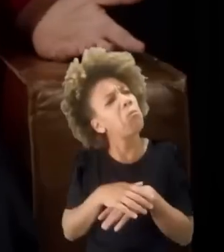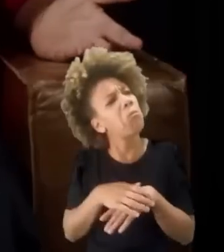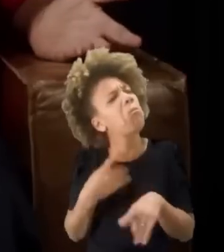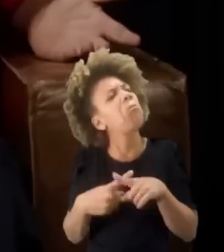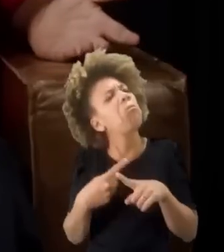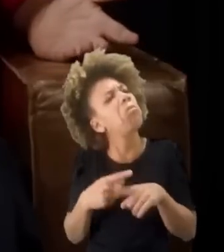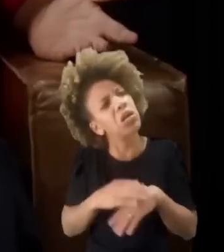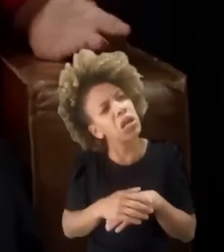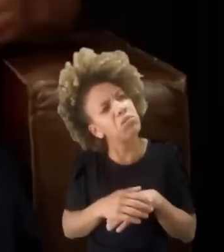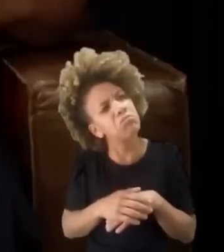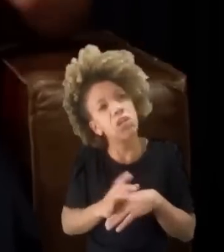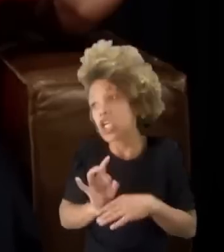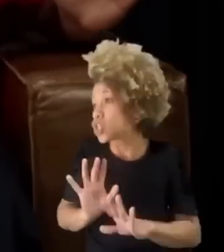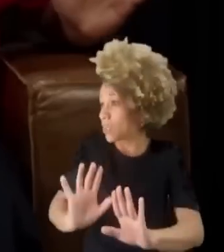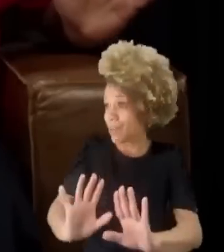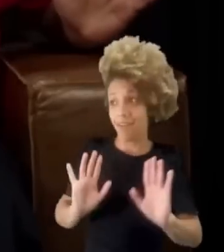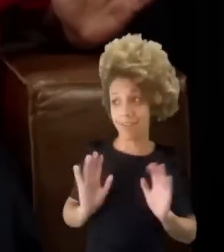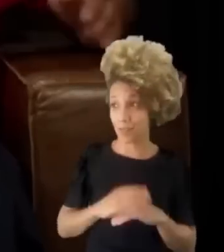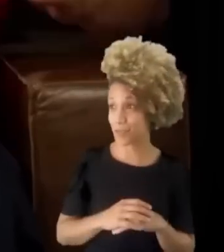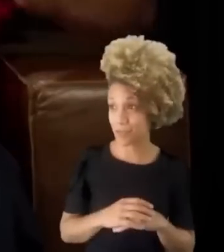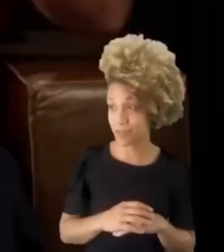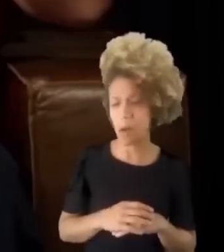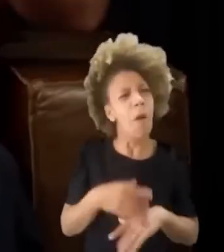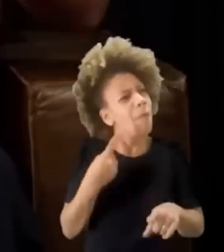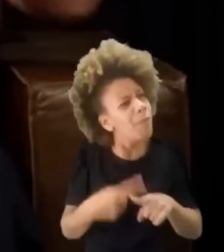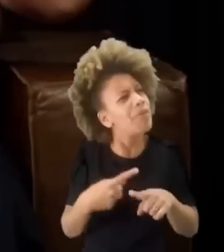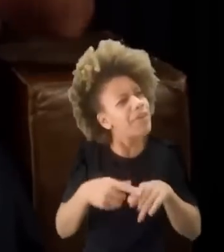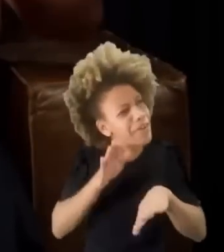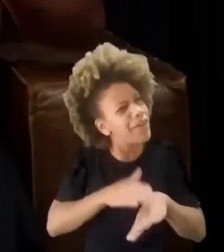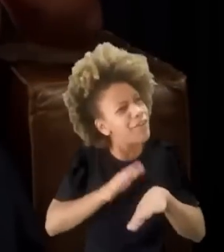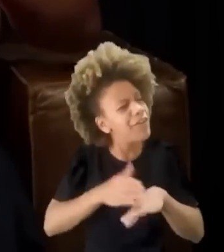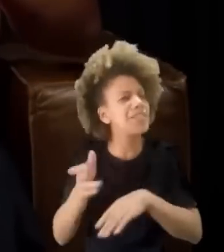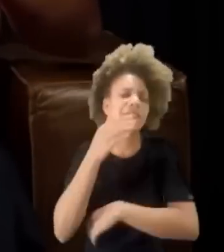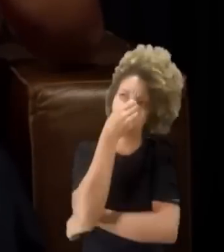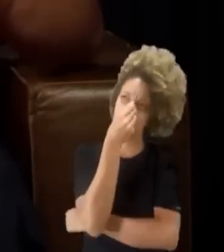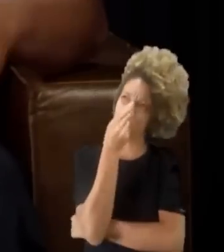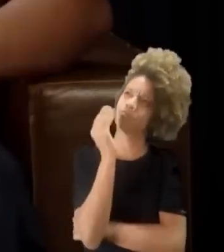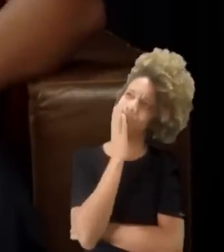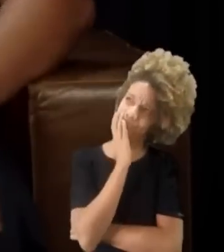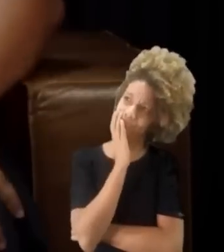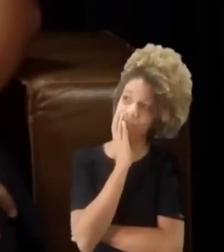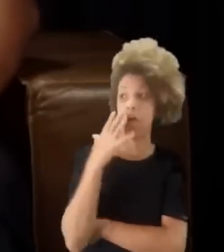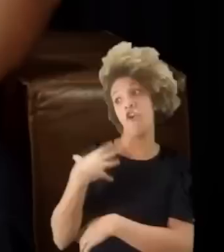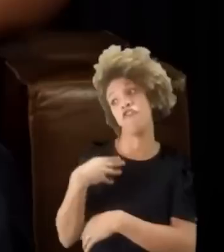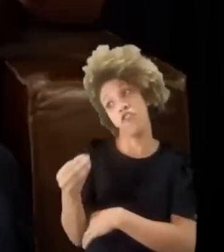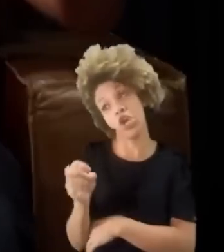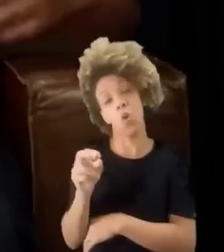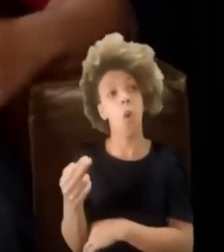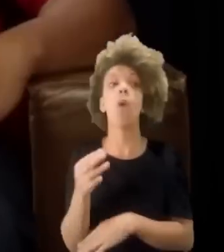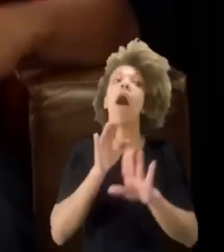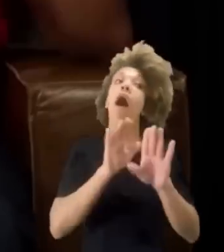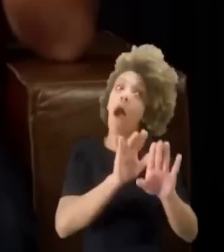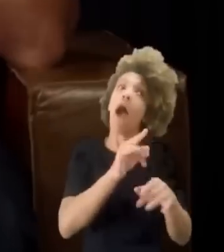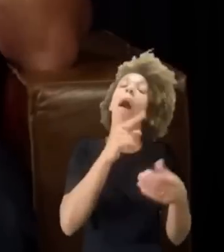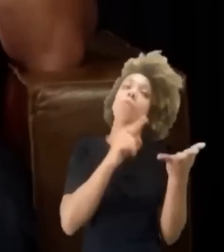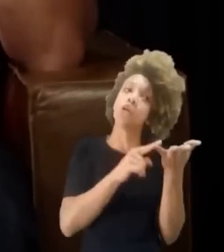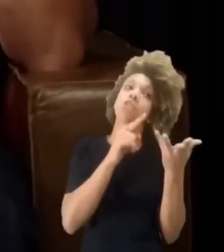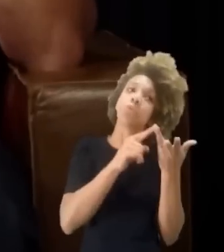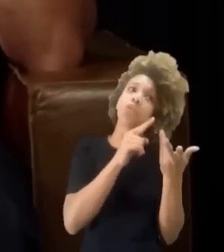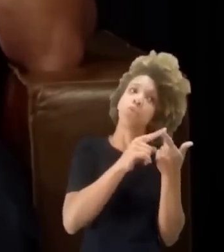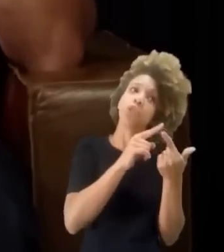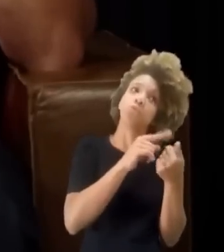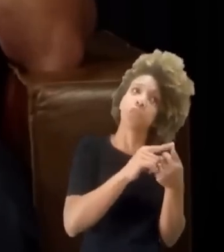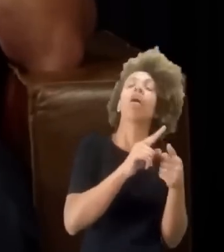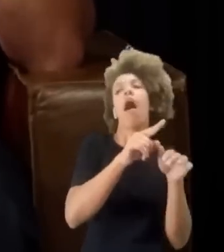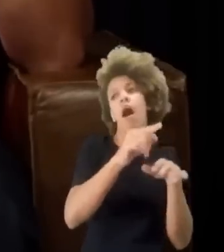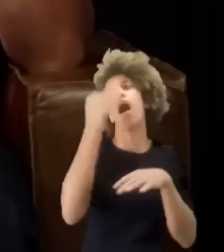Dona Maria falou assim porque mano só queria isso cada uma era uma forma porque que eles fizeram isso E aí talvez o filho dela ou ela mesmo fala ah foi por